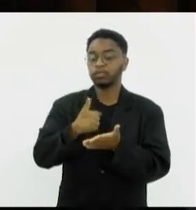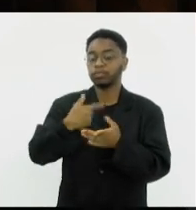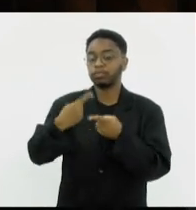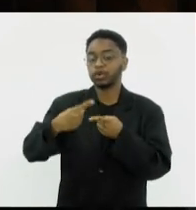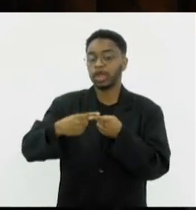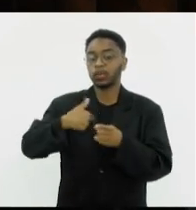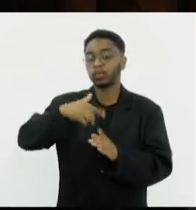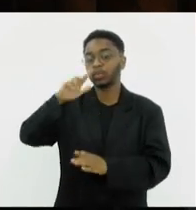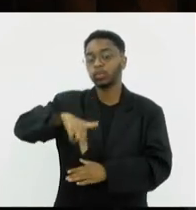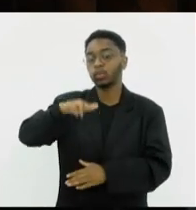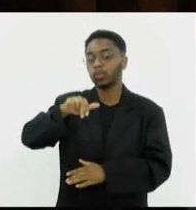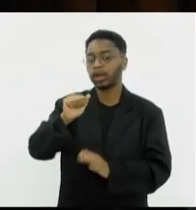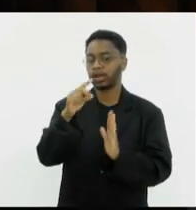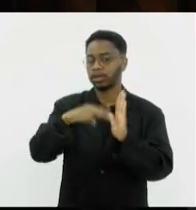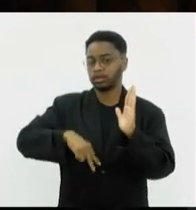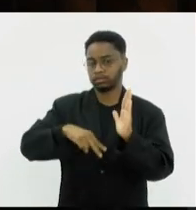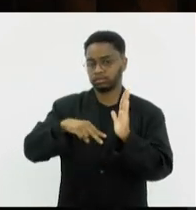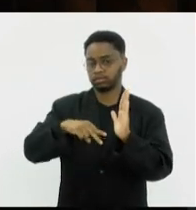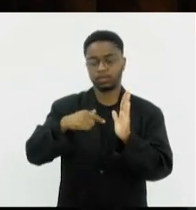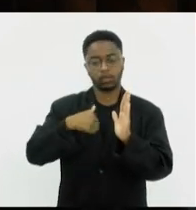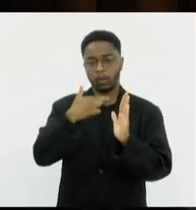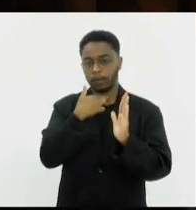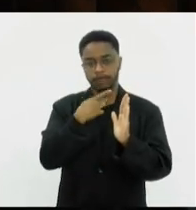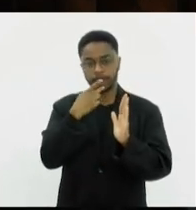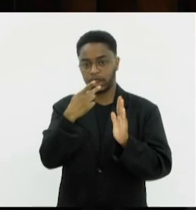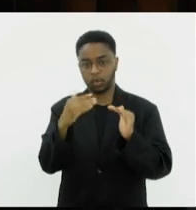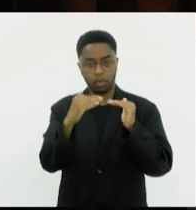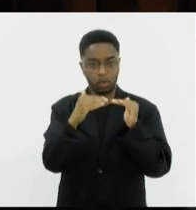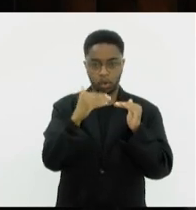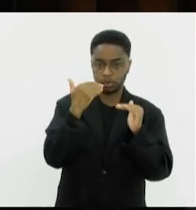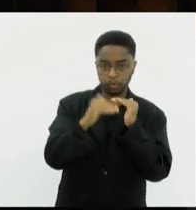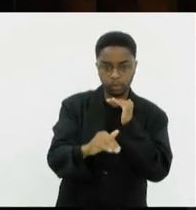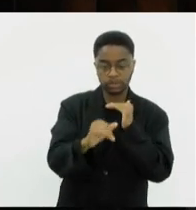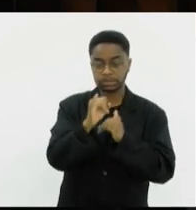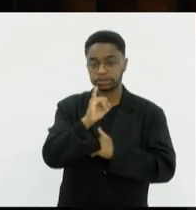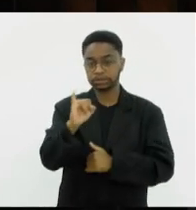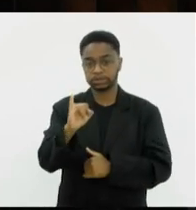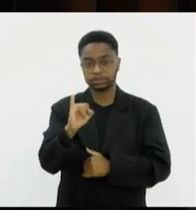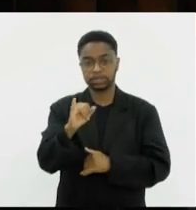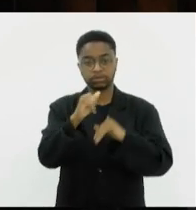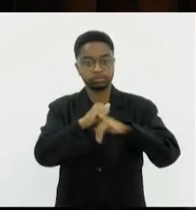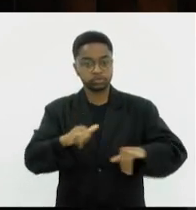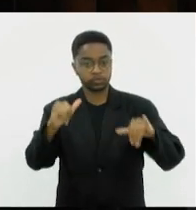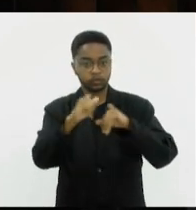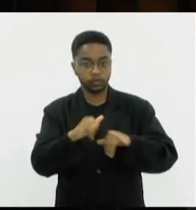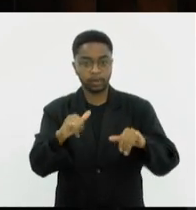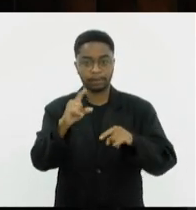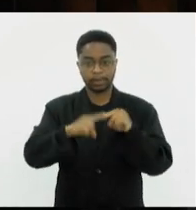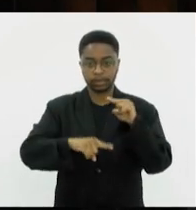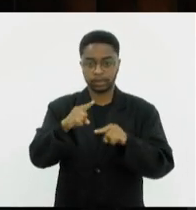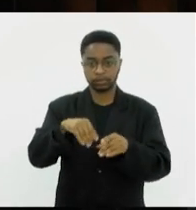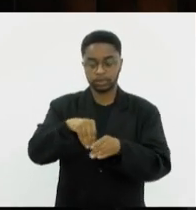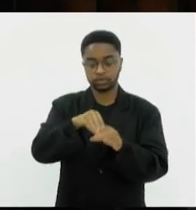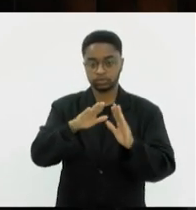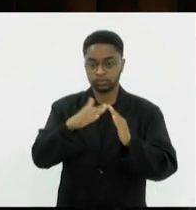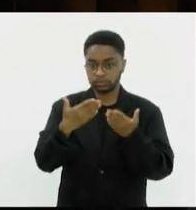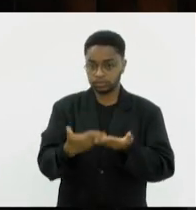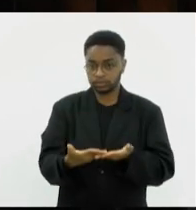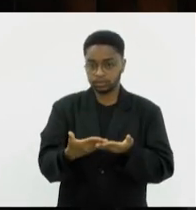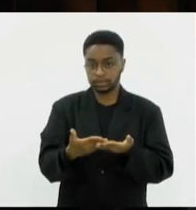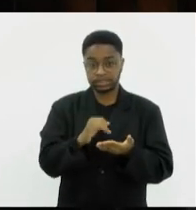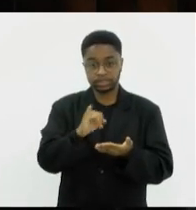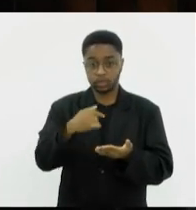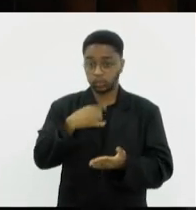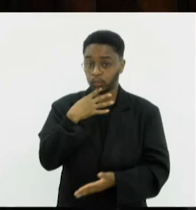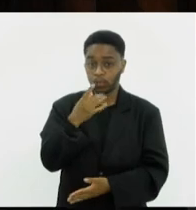E eu não posso me posicionar favorável ou contrário à divulgação de uma obra nas escolas que eu